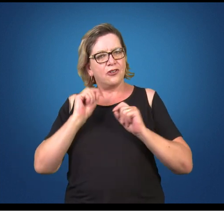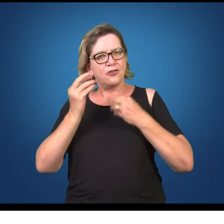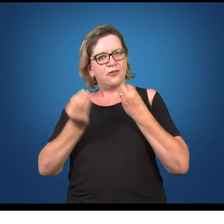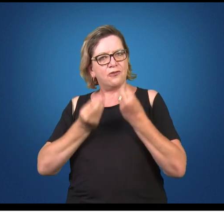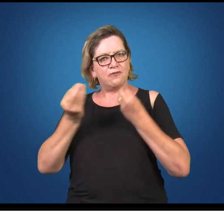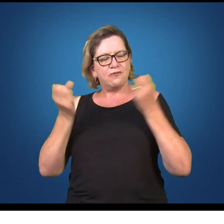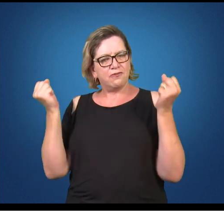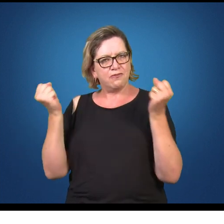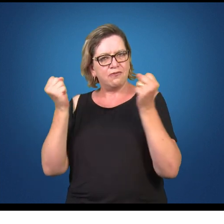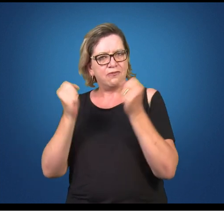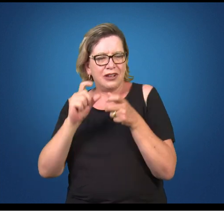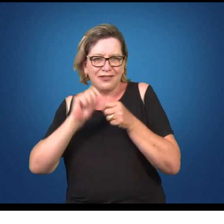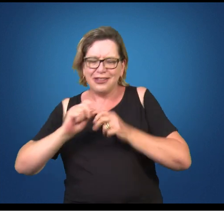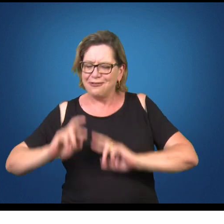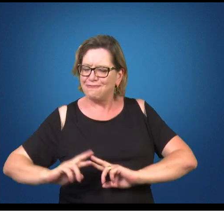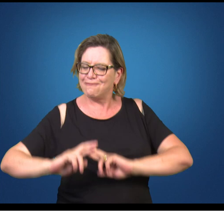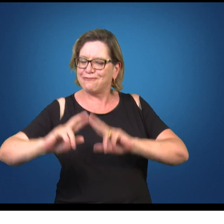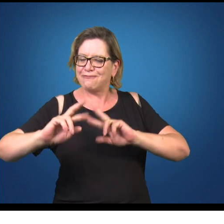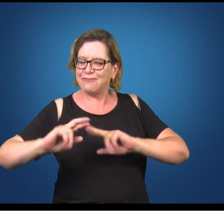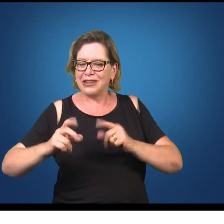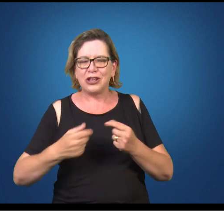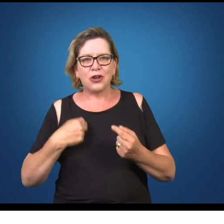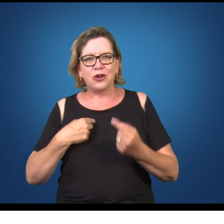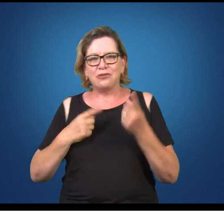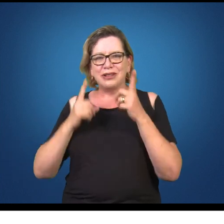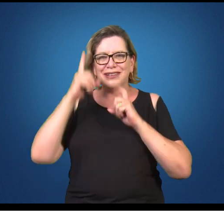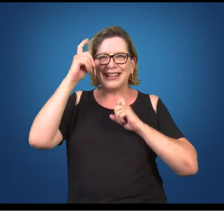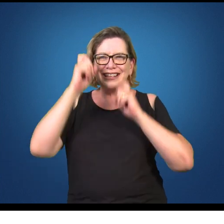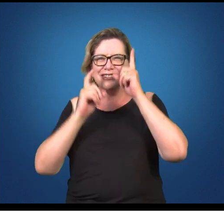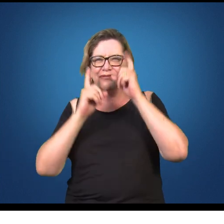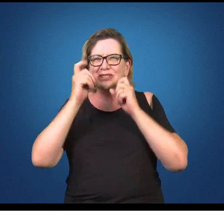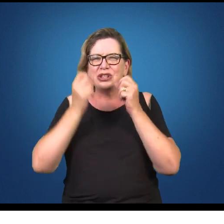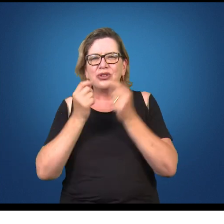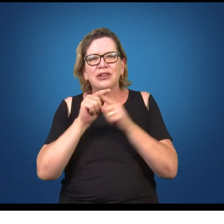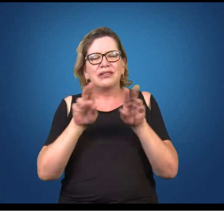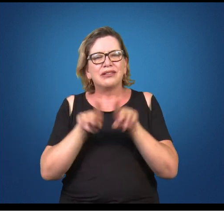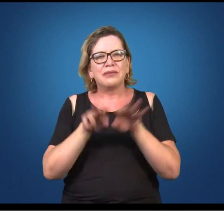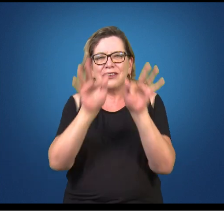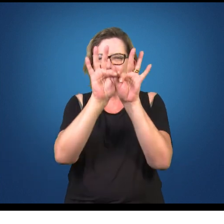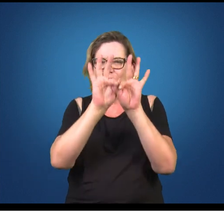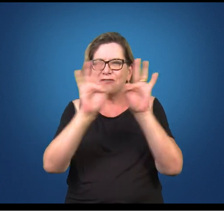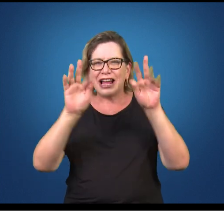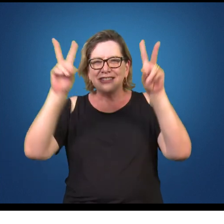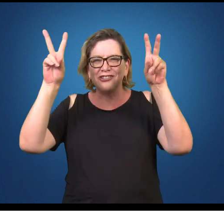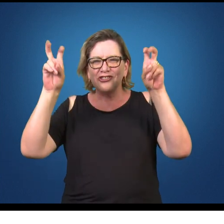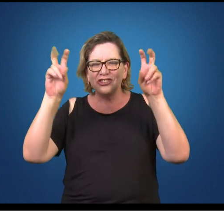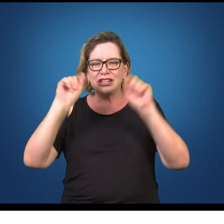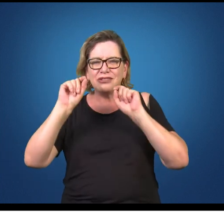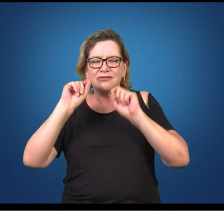diferentes tipos de expressão surgem daí, o que que está comunicando